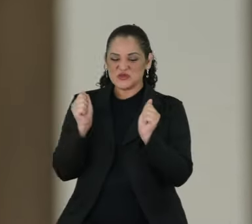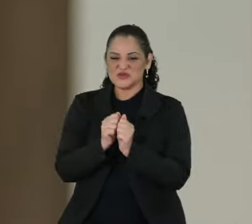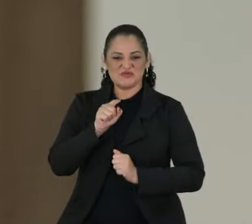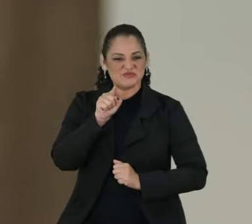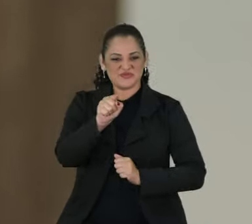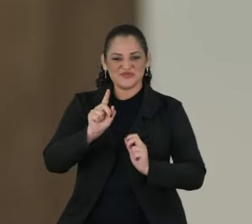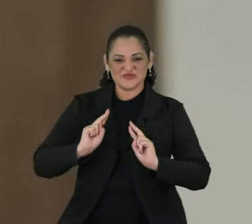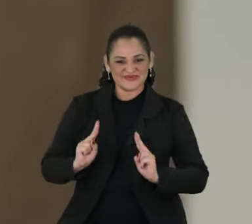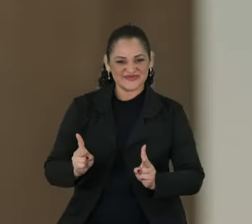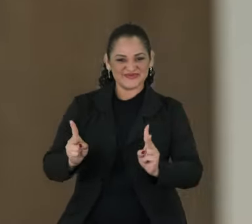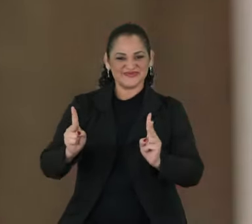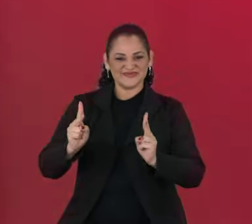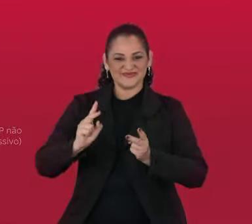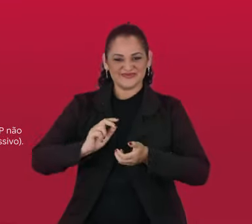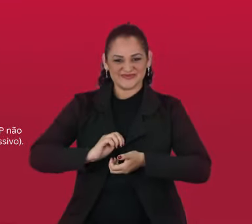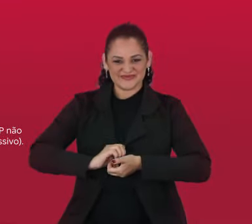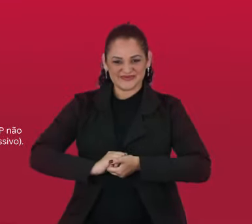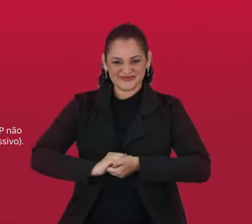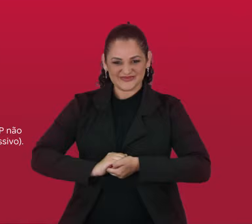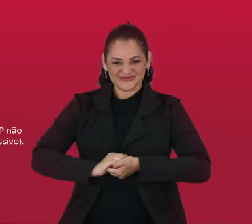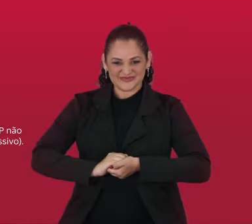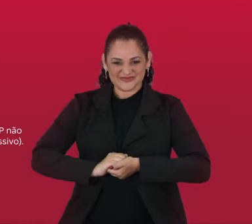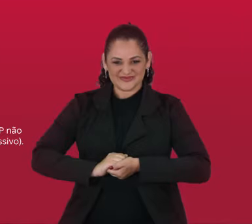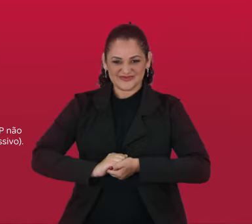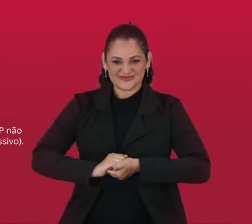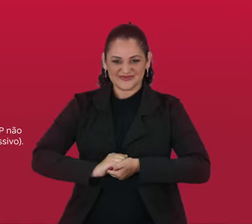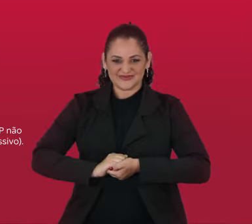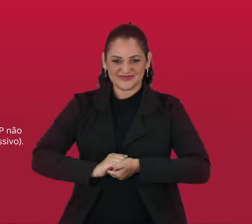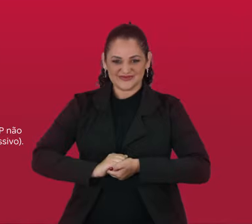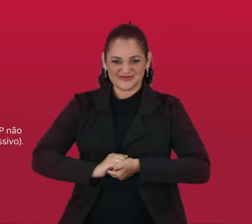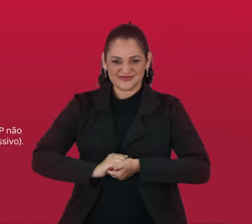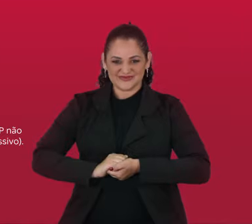Com você, sempre. Bial sorri. Logo Bradesco, vida e previdência. Com você, sempre.